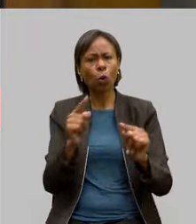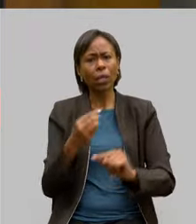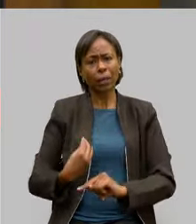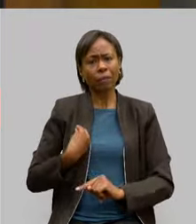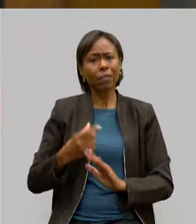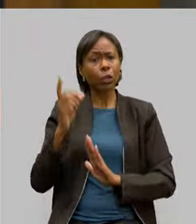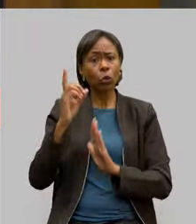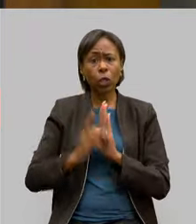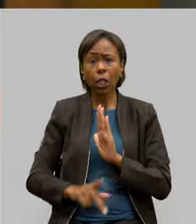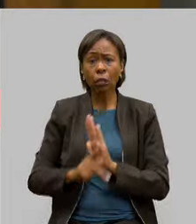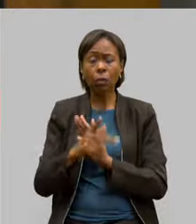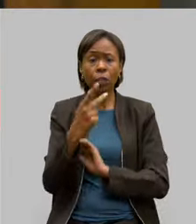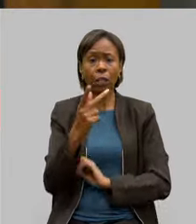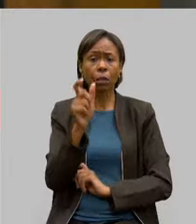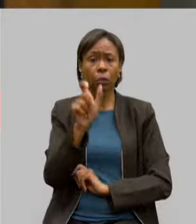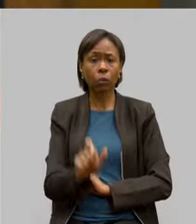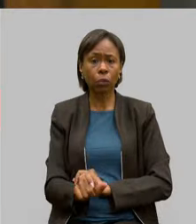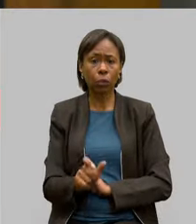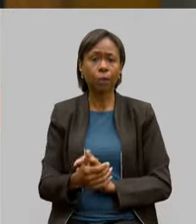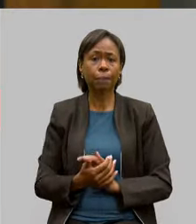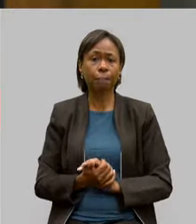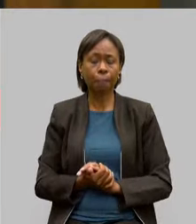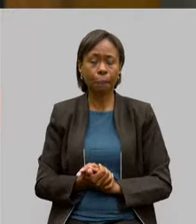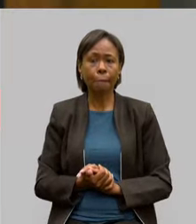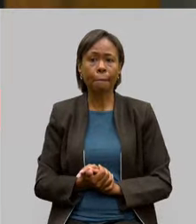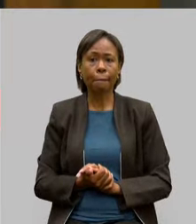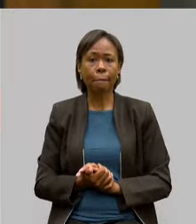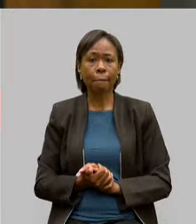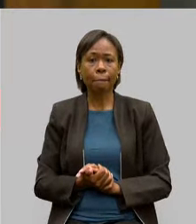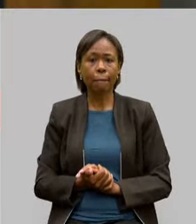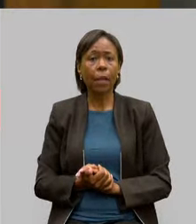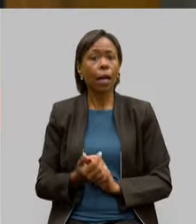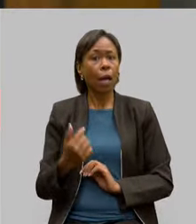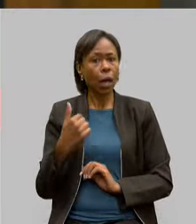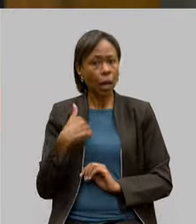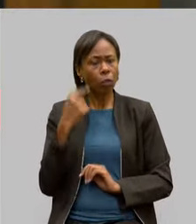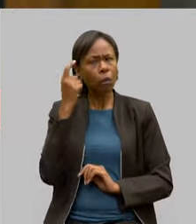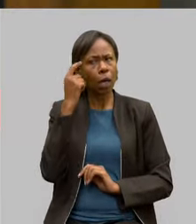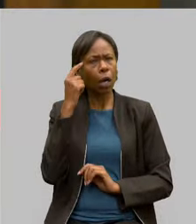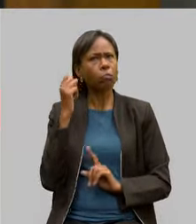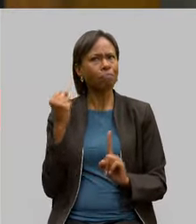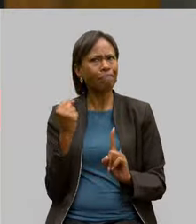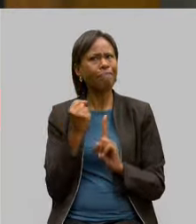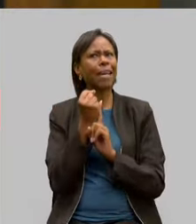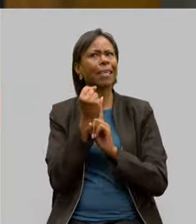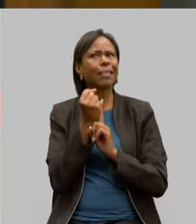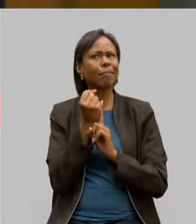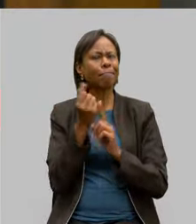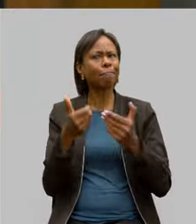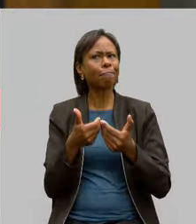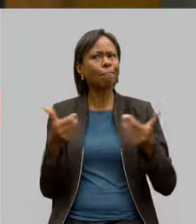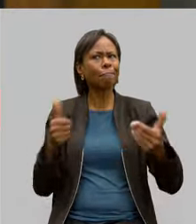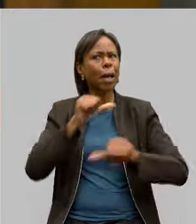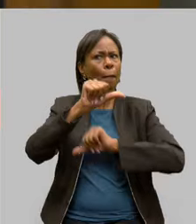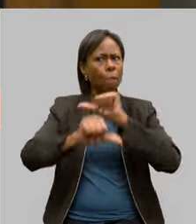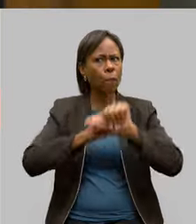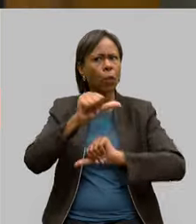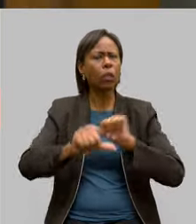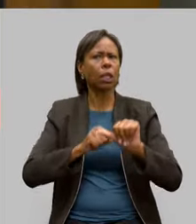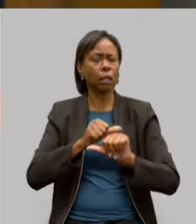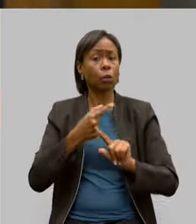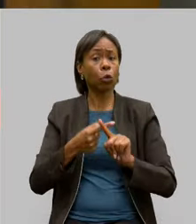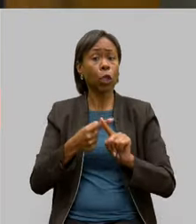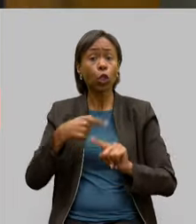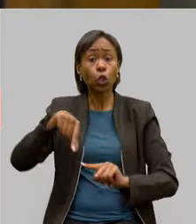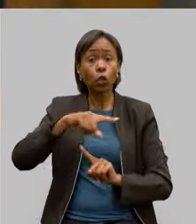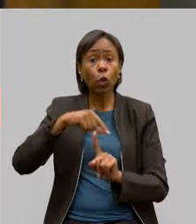vão viver para mim foi um divisor de águas porque nós temos que passar a impor enquanto sociedade